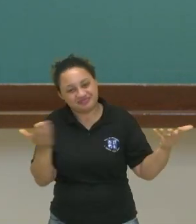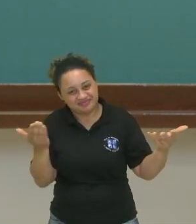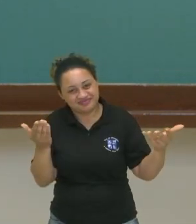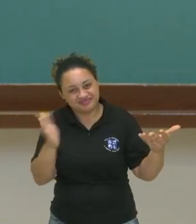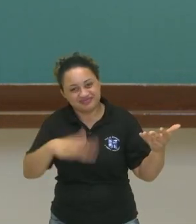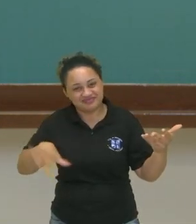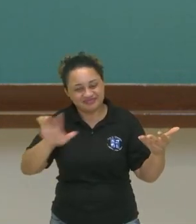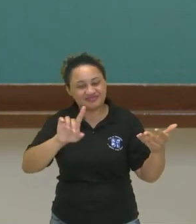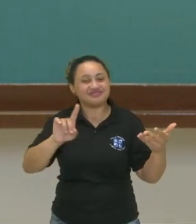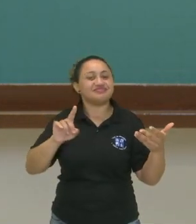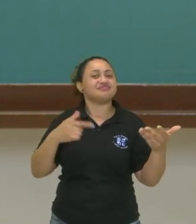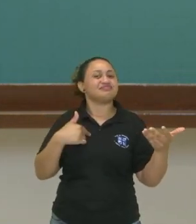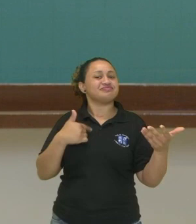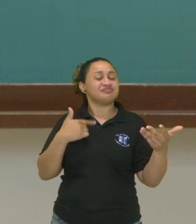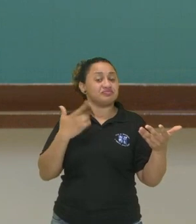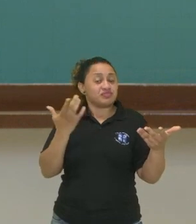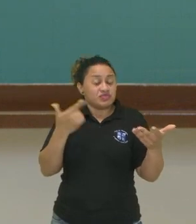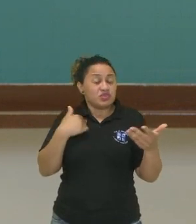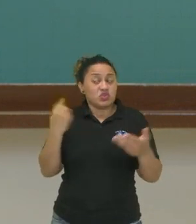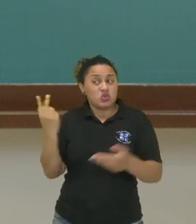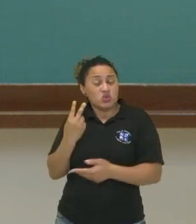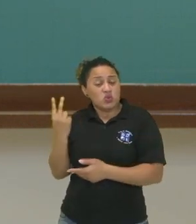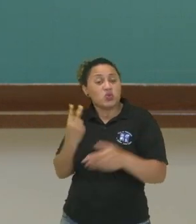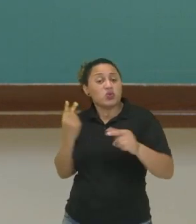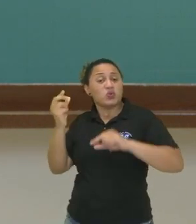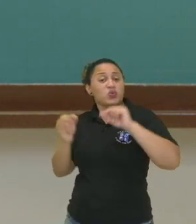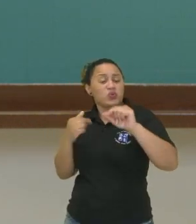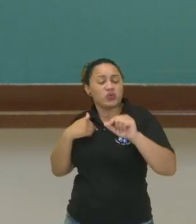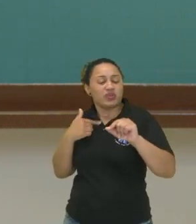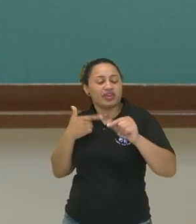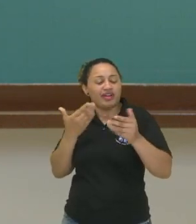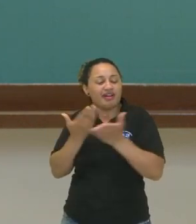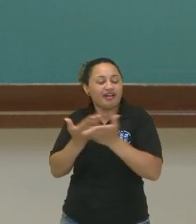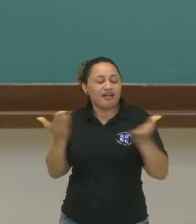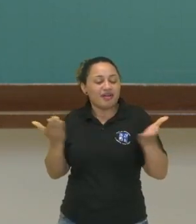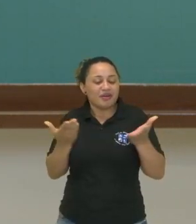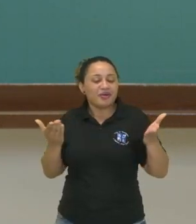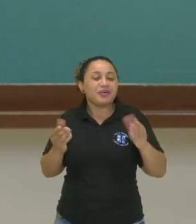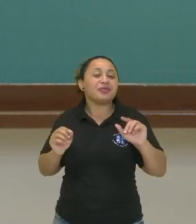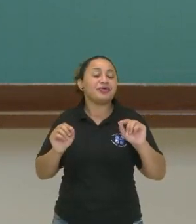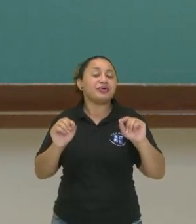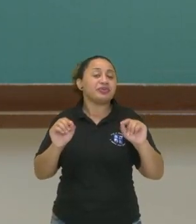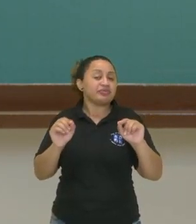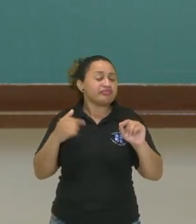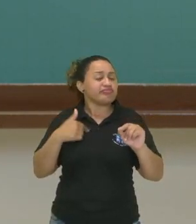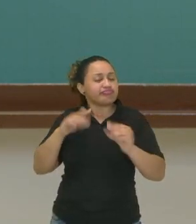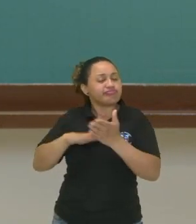todos vocês. Eu e a professora Jéssica, que fizemos então esta aula, ela com